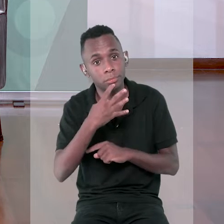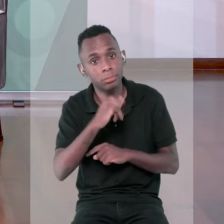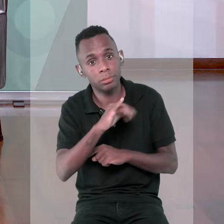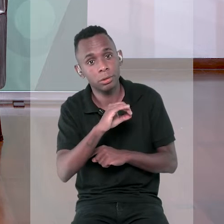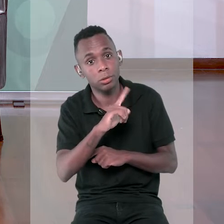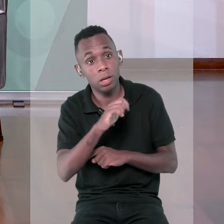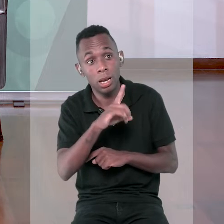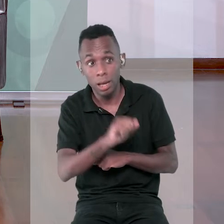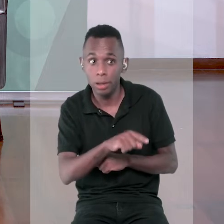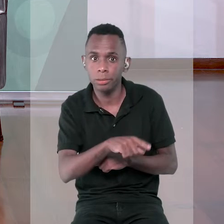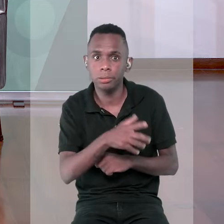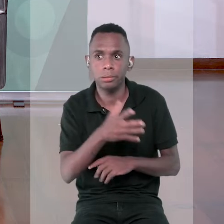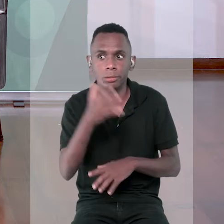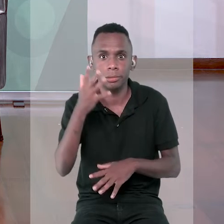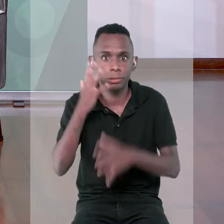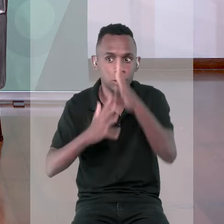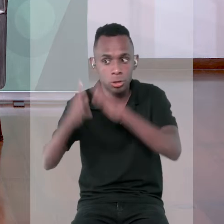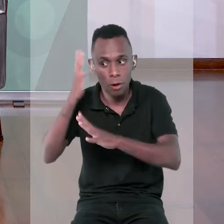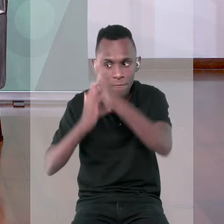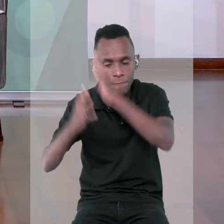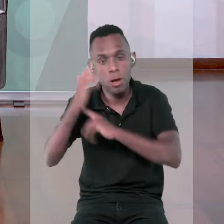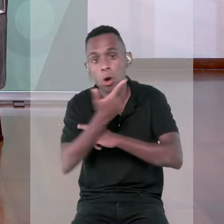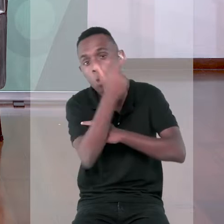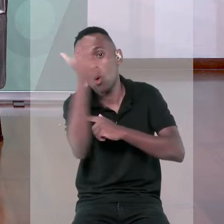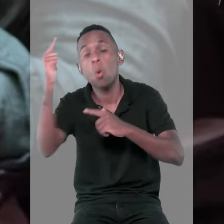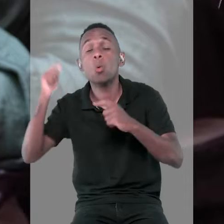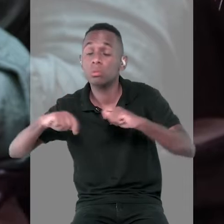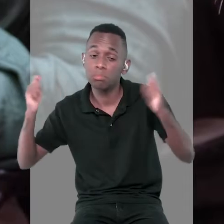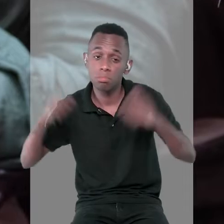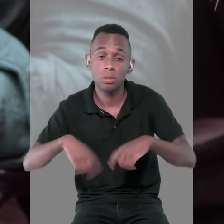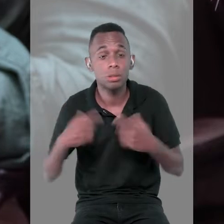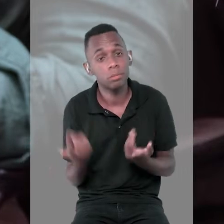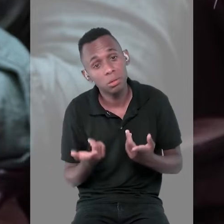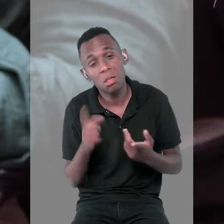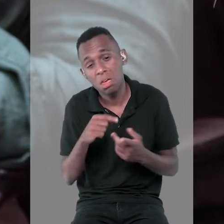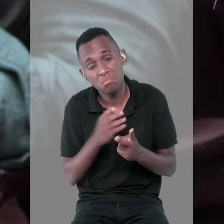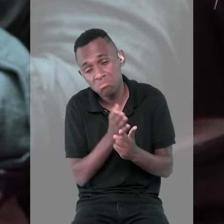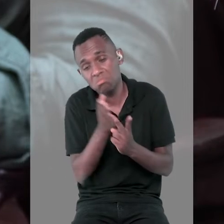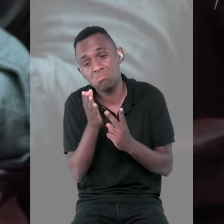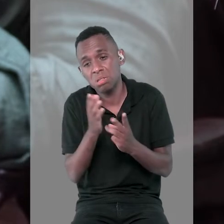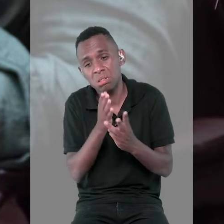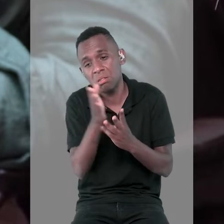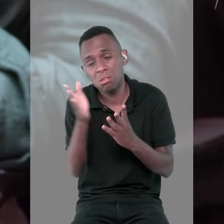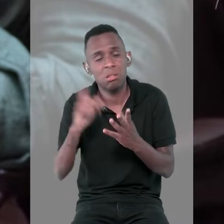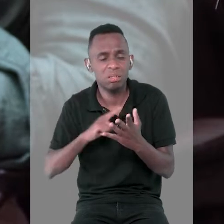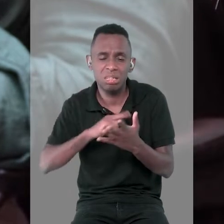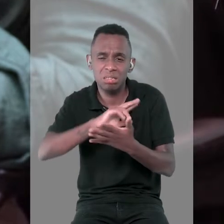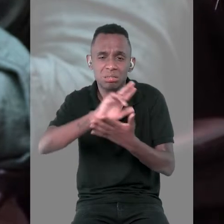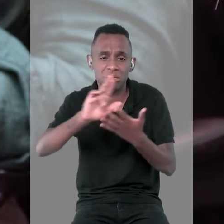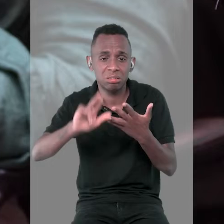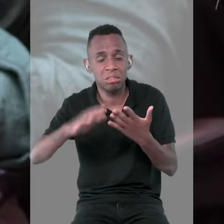Aragão, a gente percebe que essas vozes podem ser outras, né? Então, é uma das versões, né? Existem várias